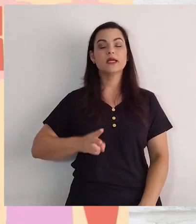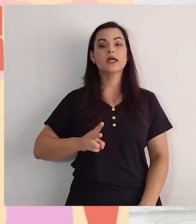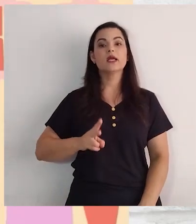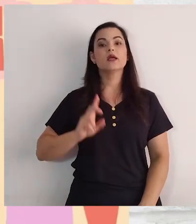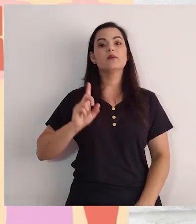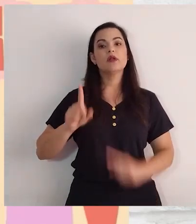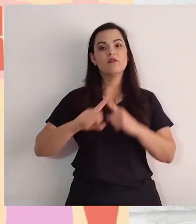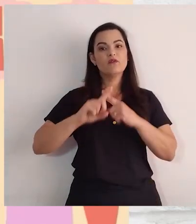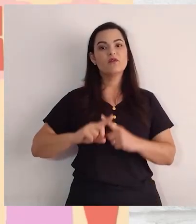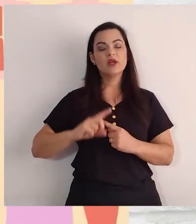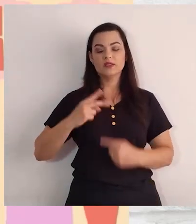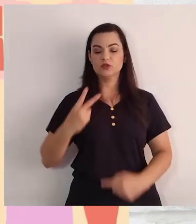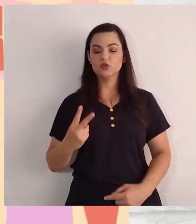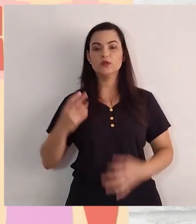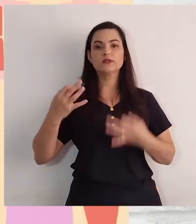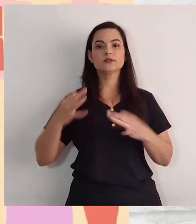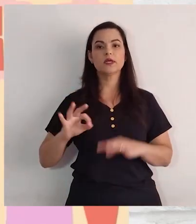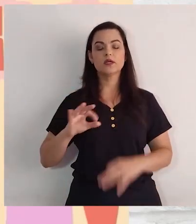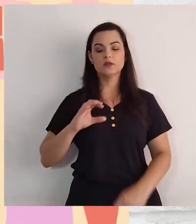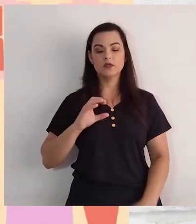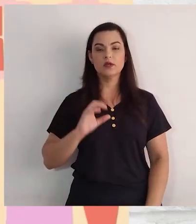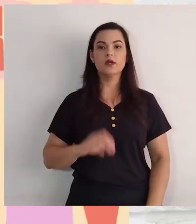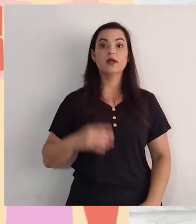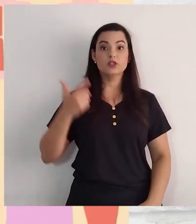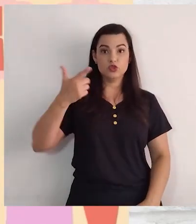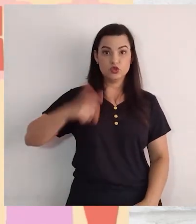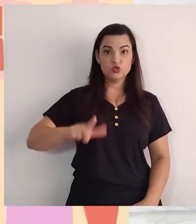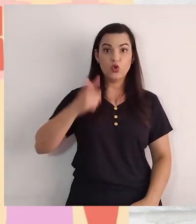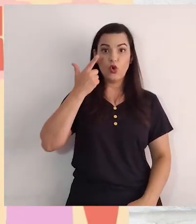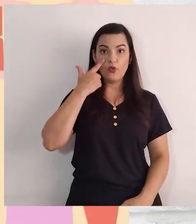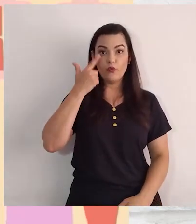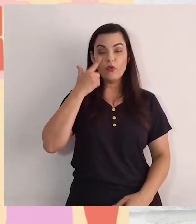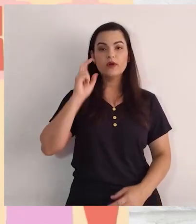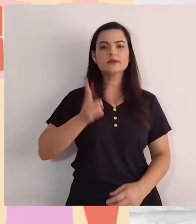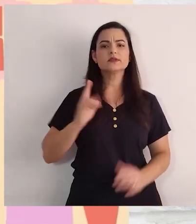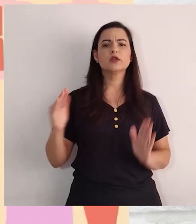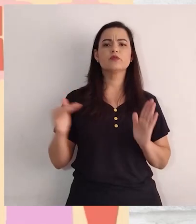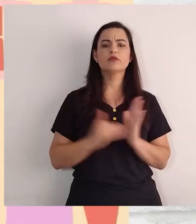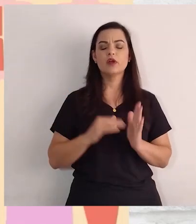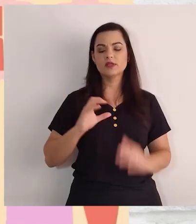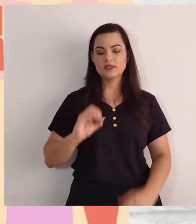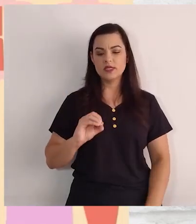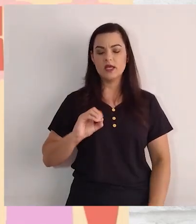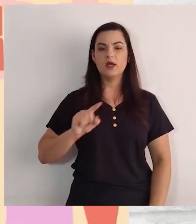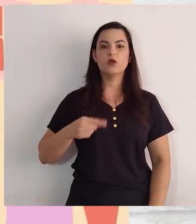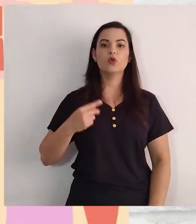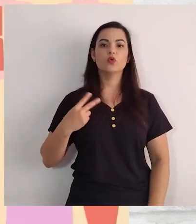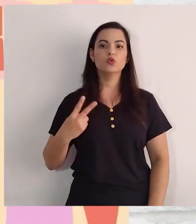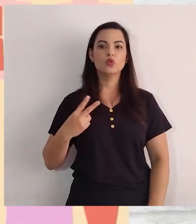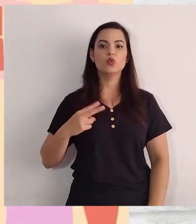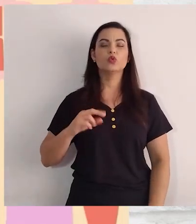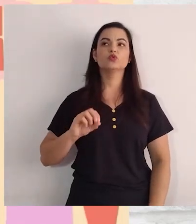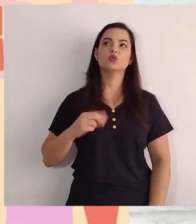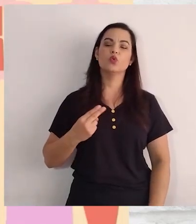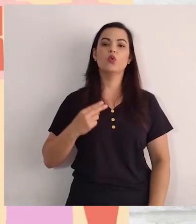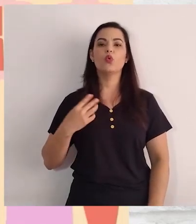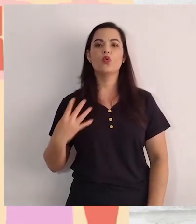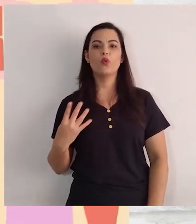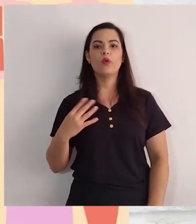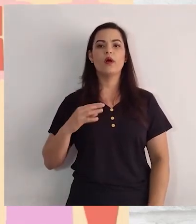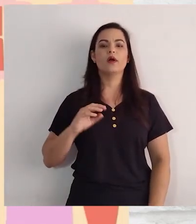4, 6 e 8. Vamos repetir? 0, 2, 4, 6 e